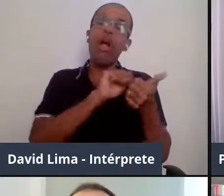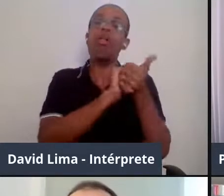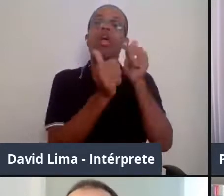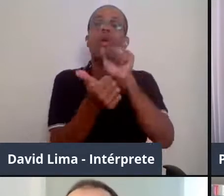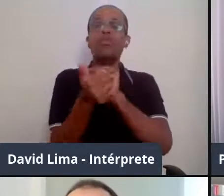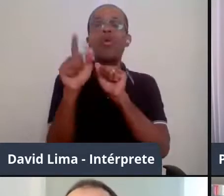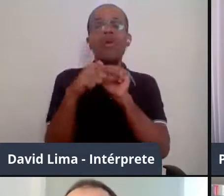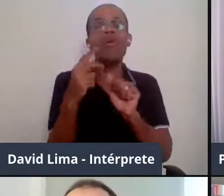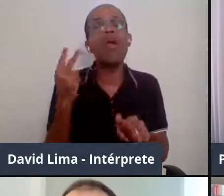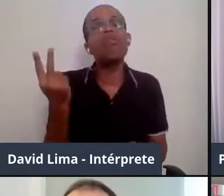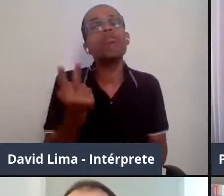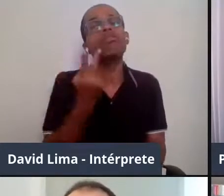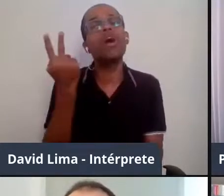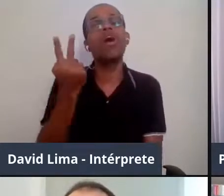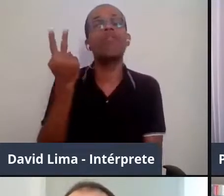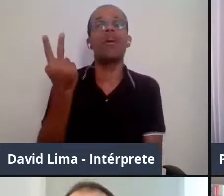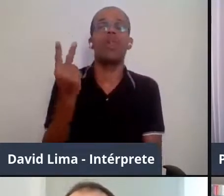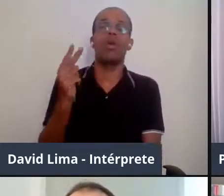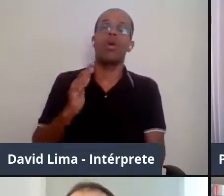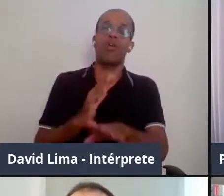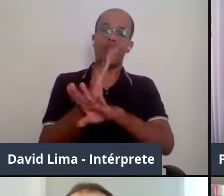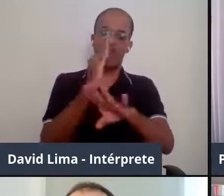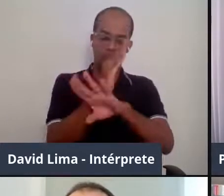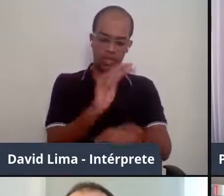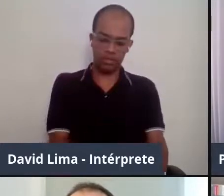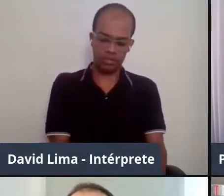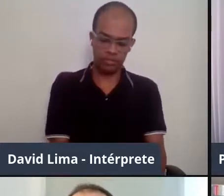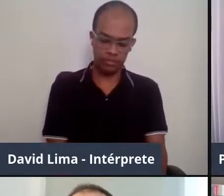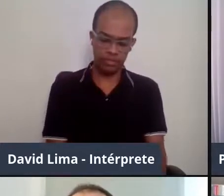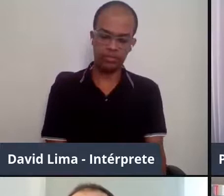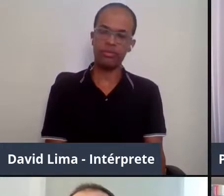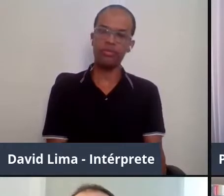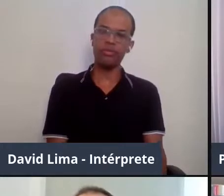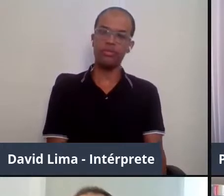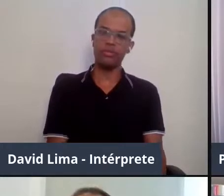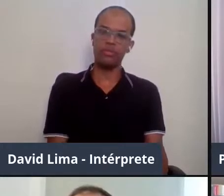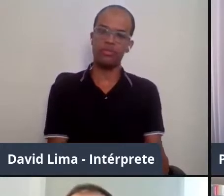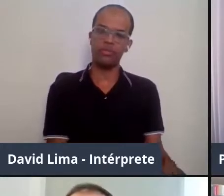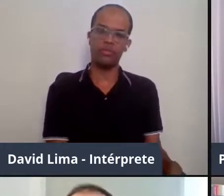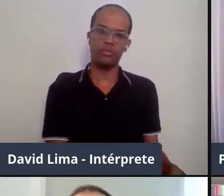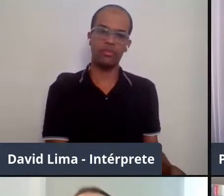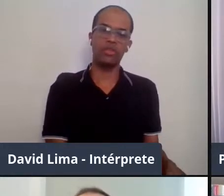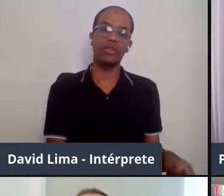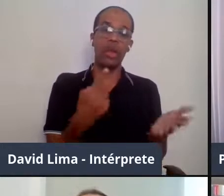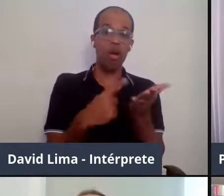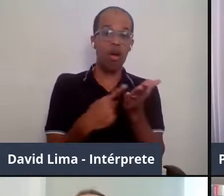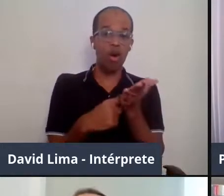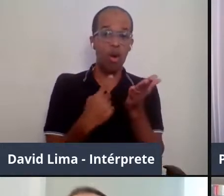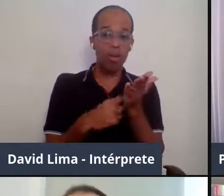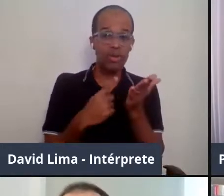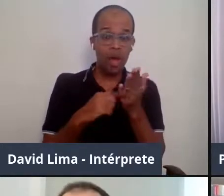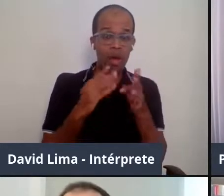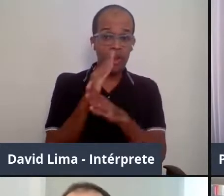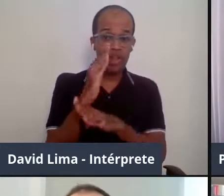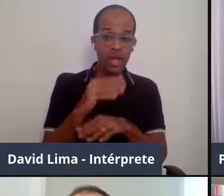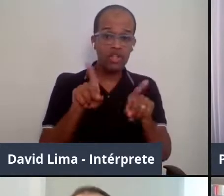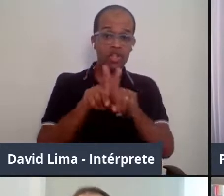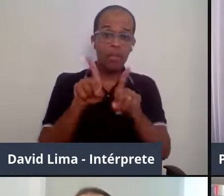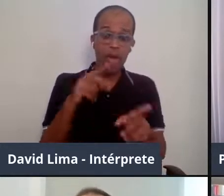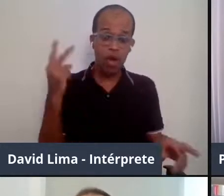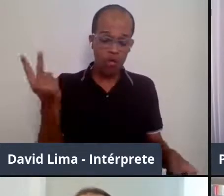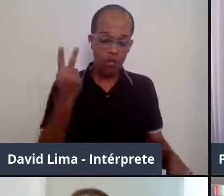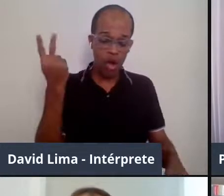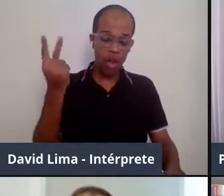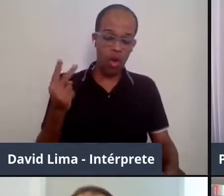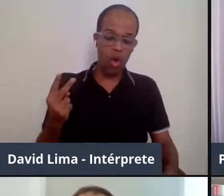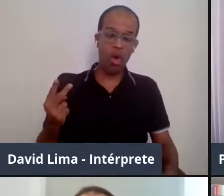dá valor ao próprio, à validade. A revalidação, ela tem a ver com a validade e tem a ver também com o valor, que na